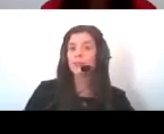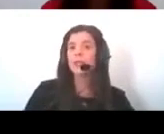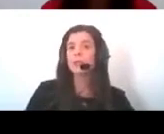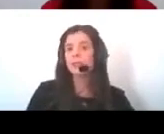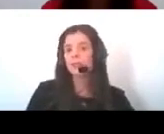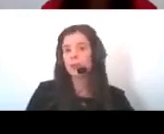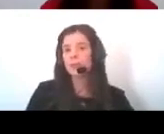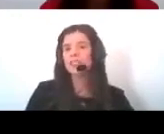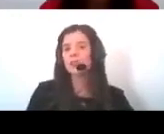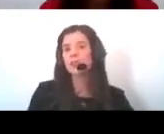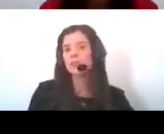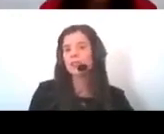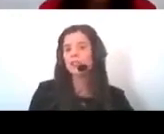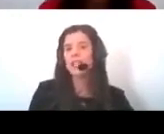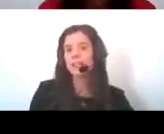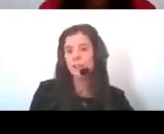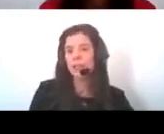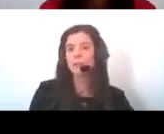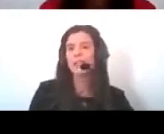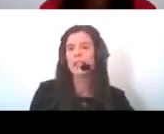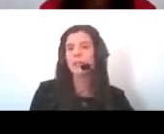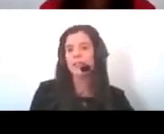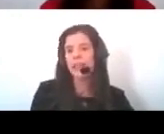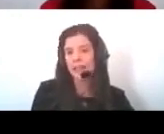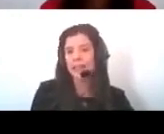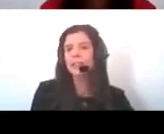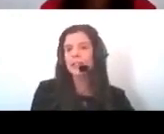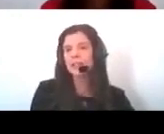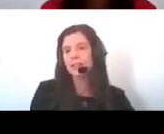isso? Porque muitas obras não são executadas diretamente pela equipe